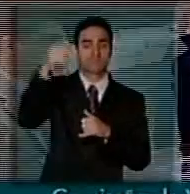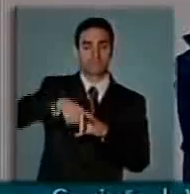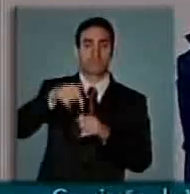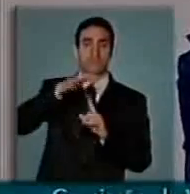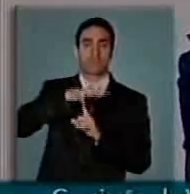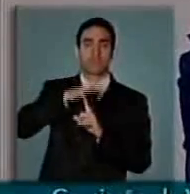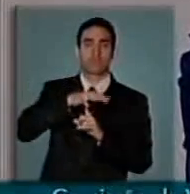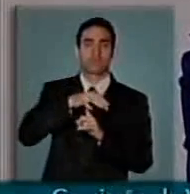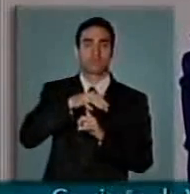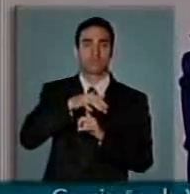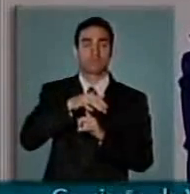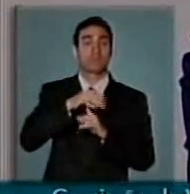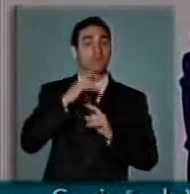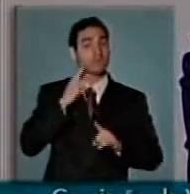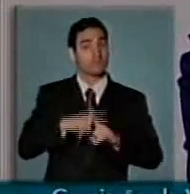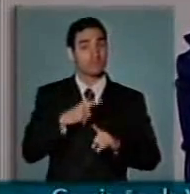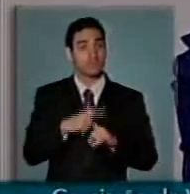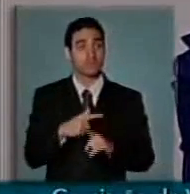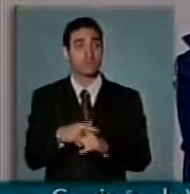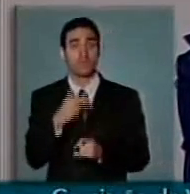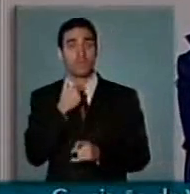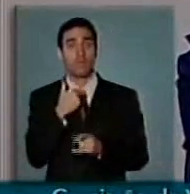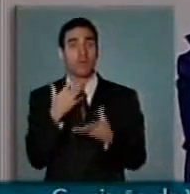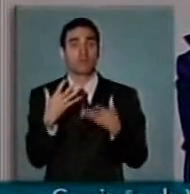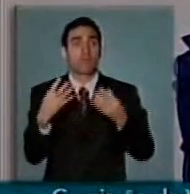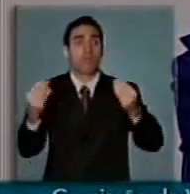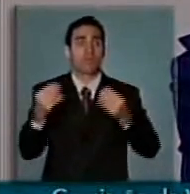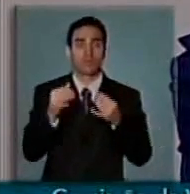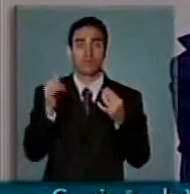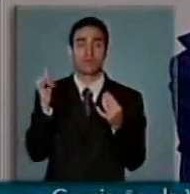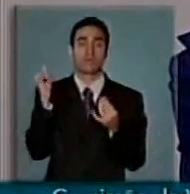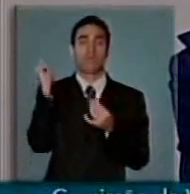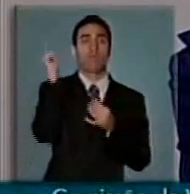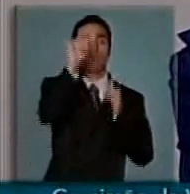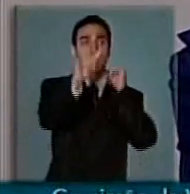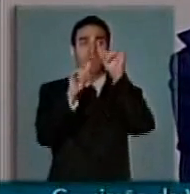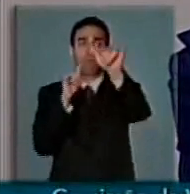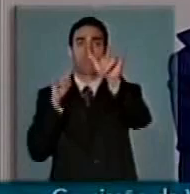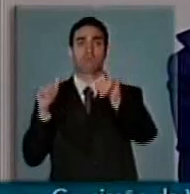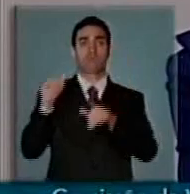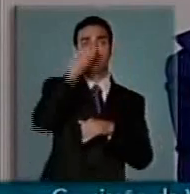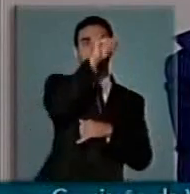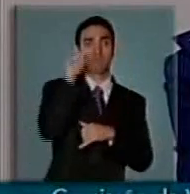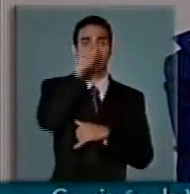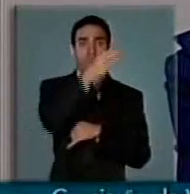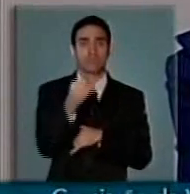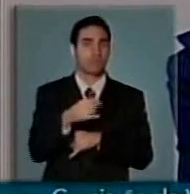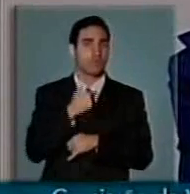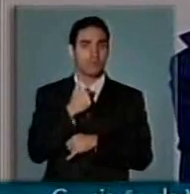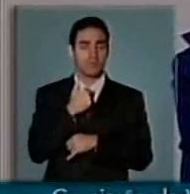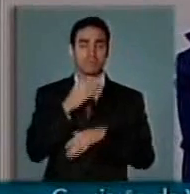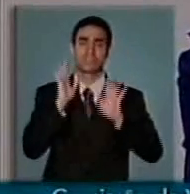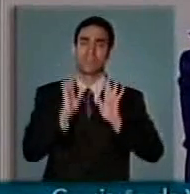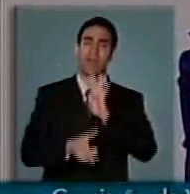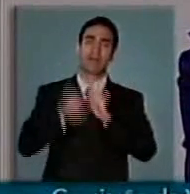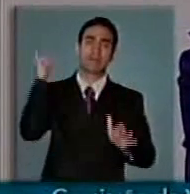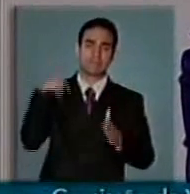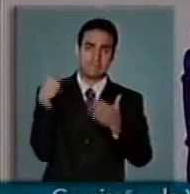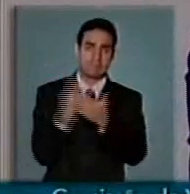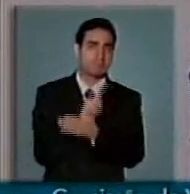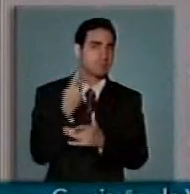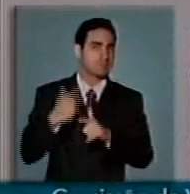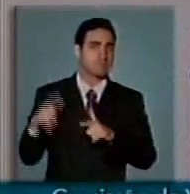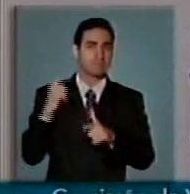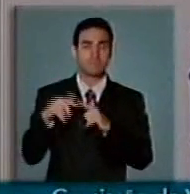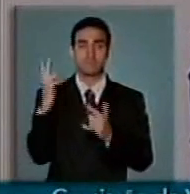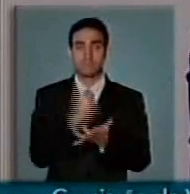limitação do número de aeronaves que pode estar voando simultaneamente. Isso já foi visto há muitos anos.